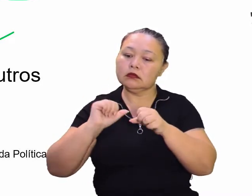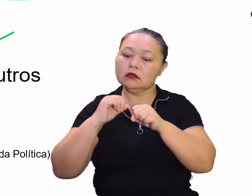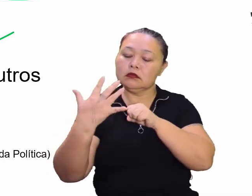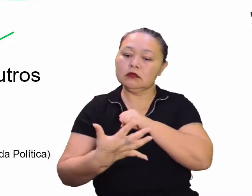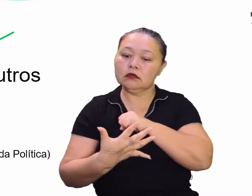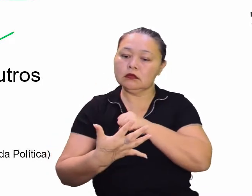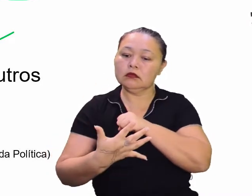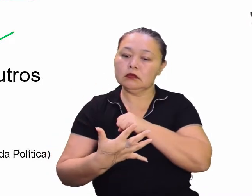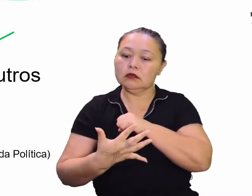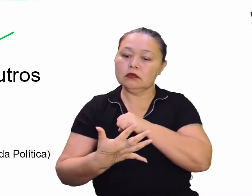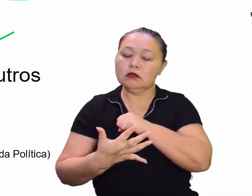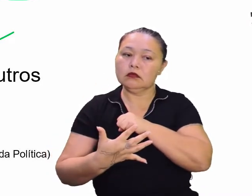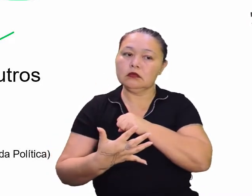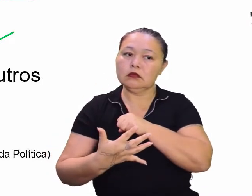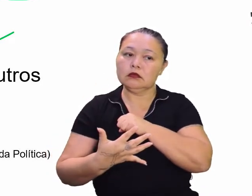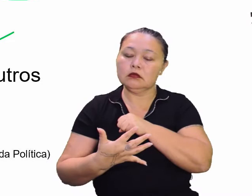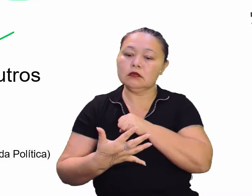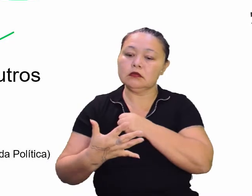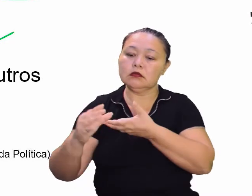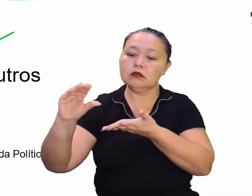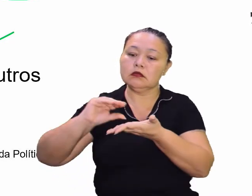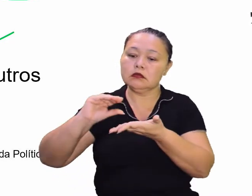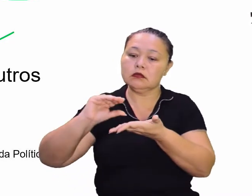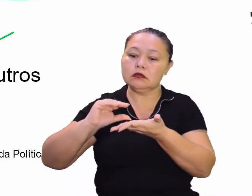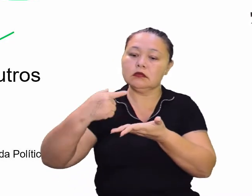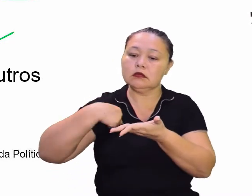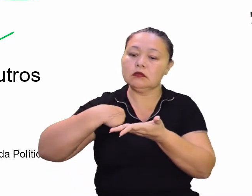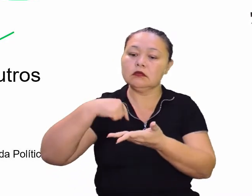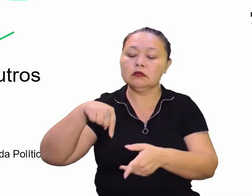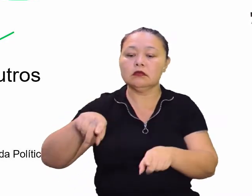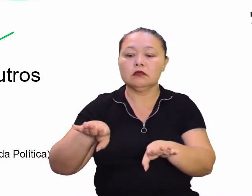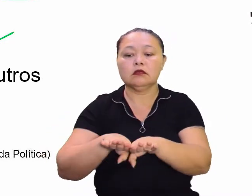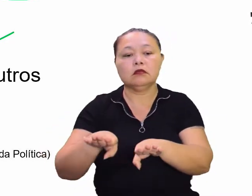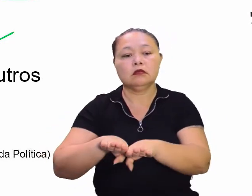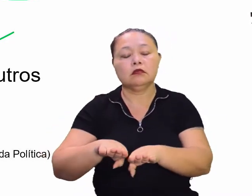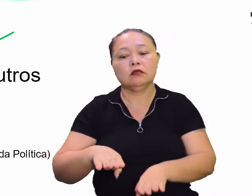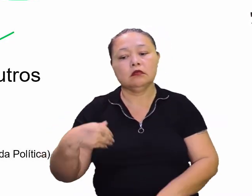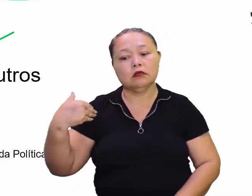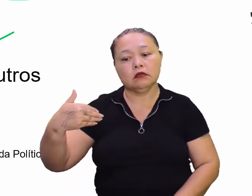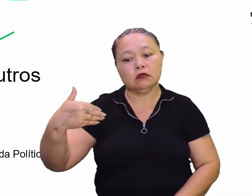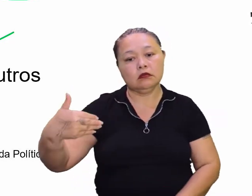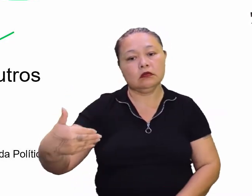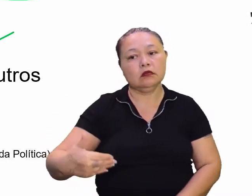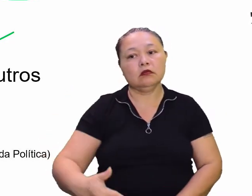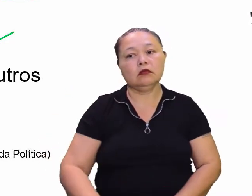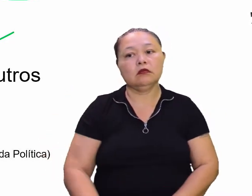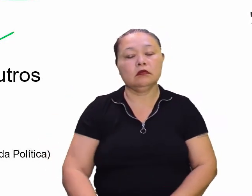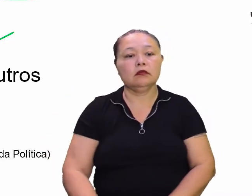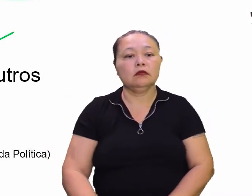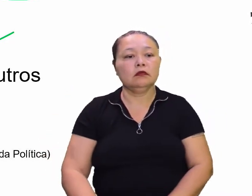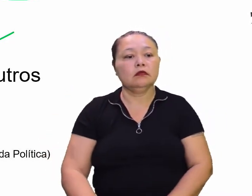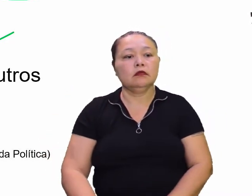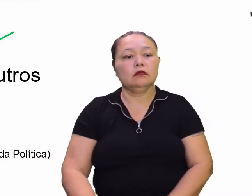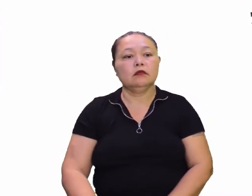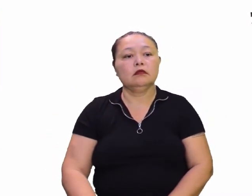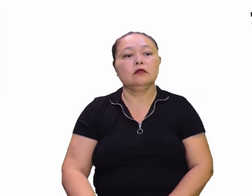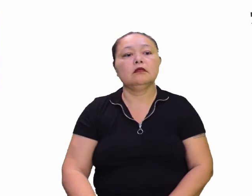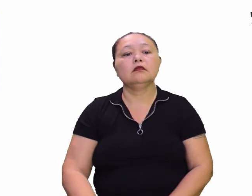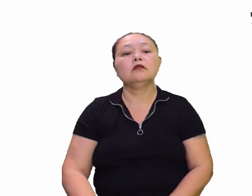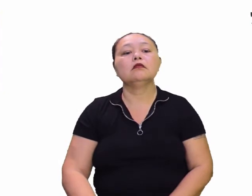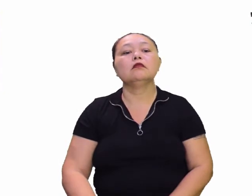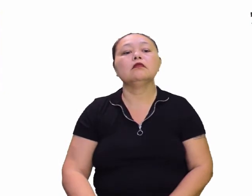O Brasil entrou muito investimento estrangeiro aqui também, tá? Nesses últimos anos agora, de 2021 para 2022.